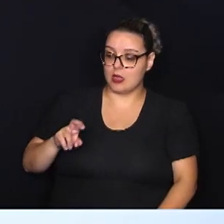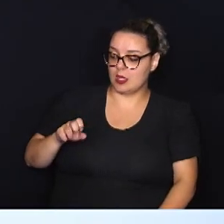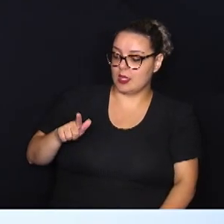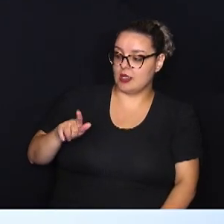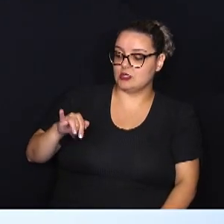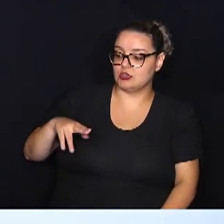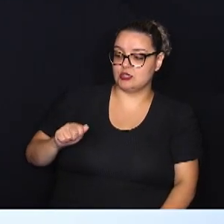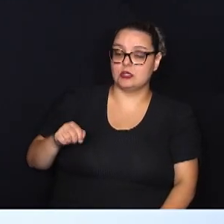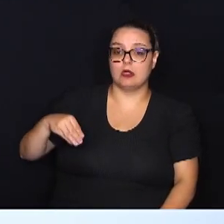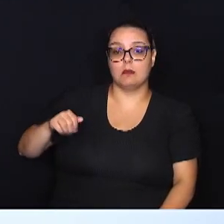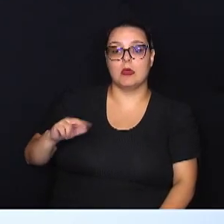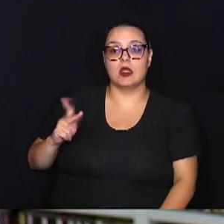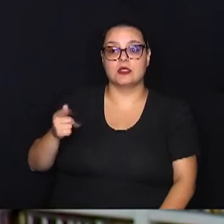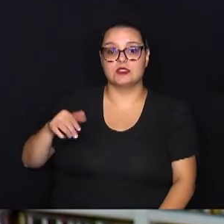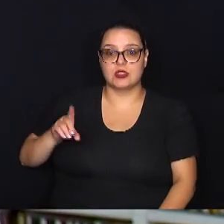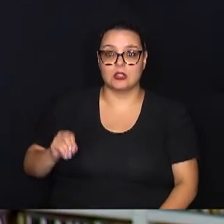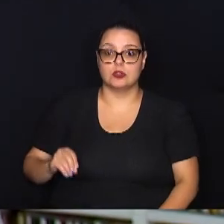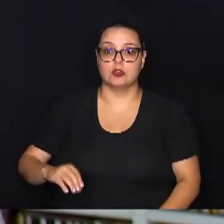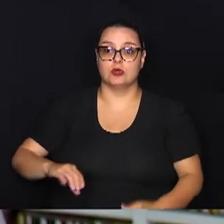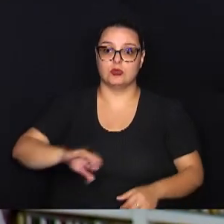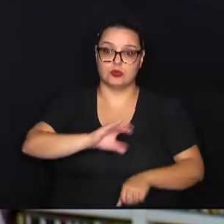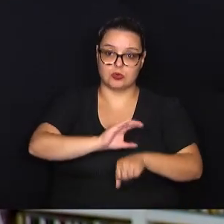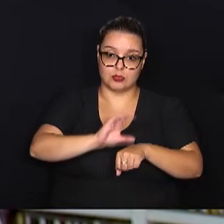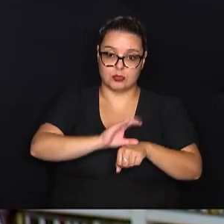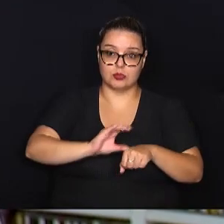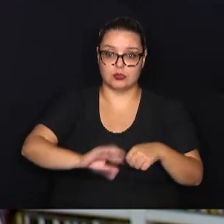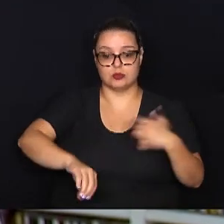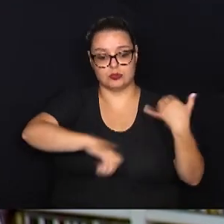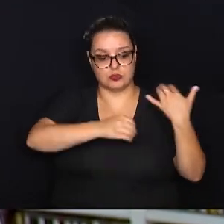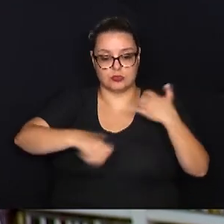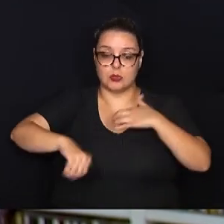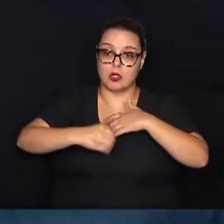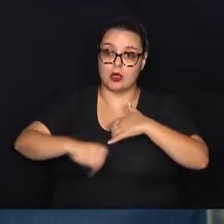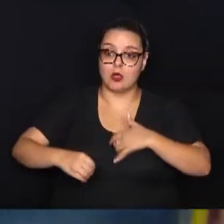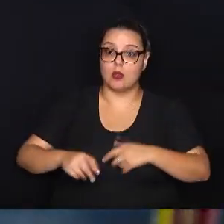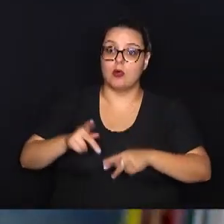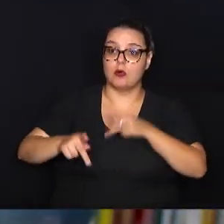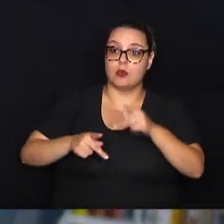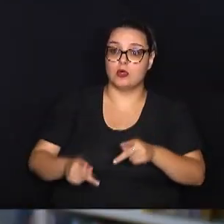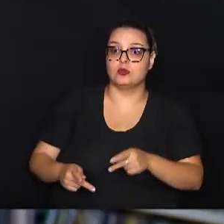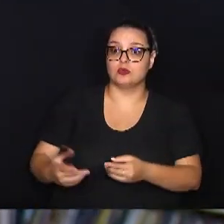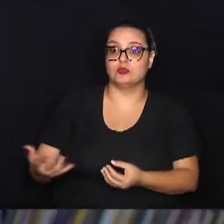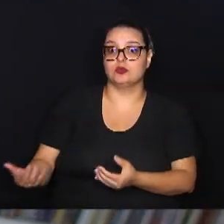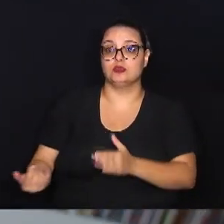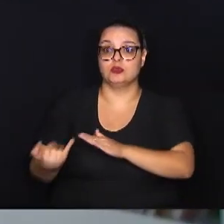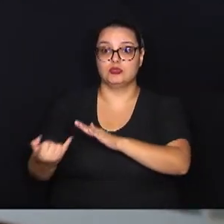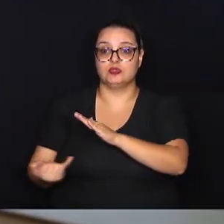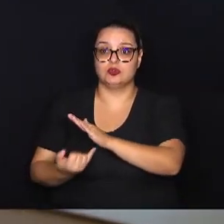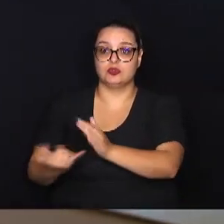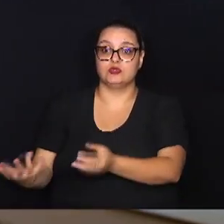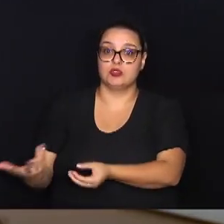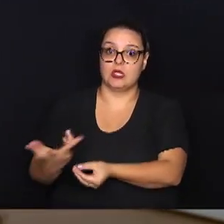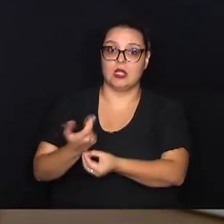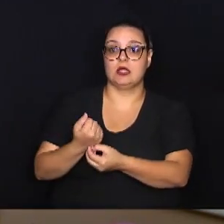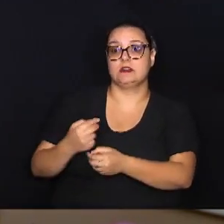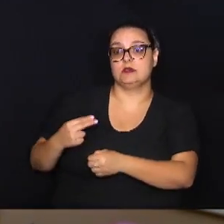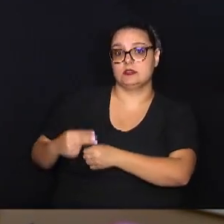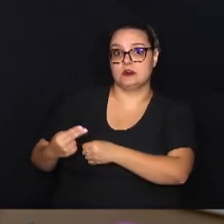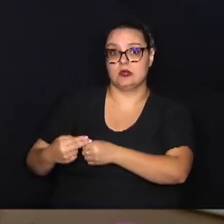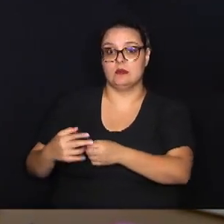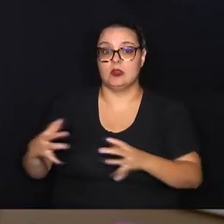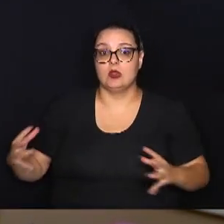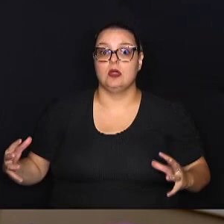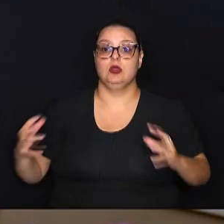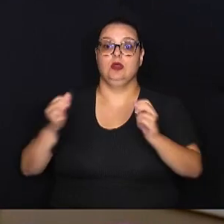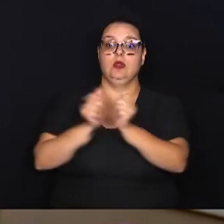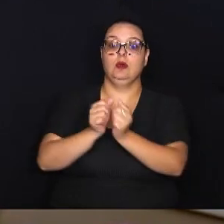Machado, do curso de Música Popular do Instituto de Artes da Unicamp. Toda a coleção começou a ser reunida por